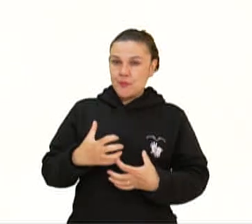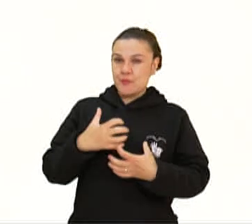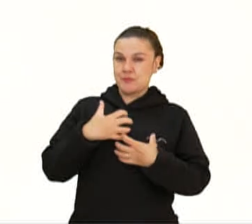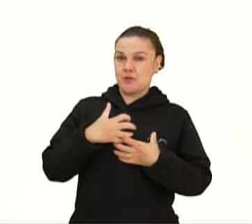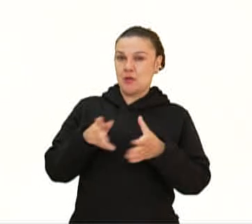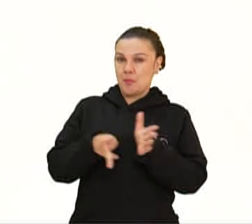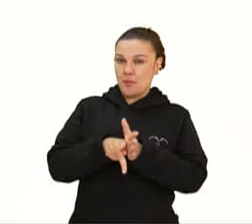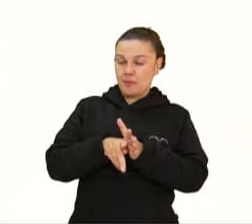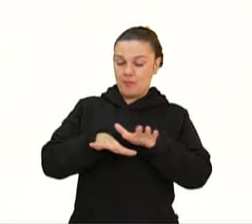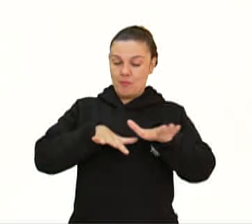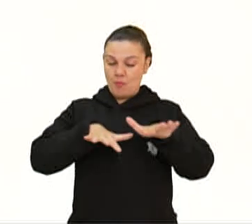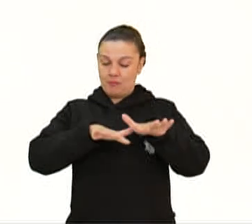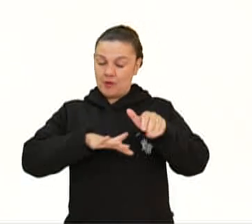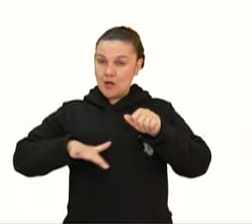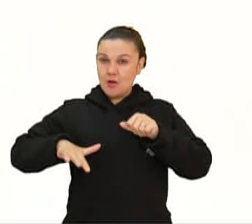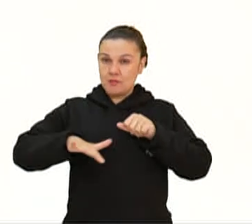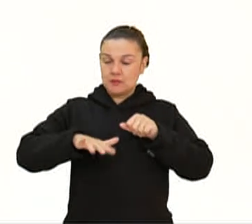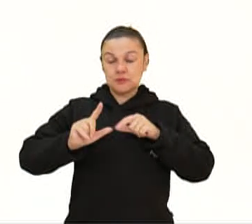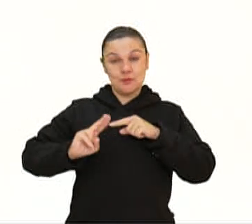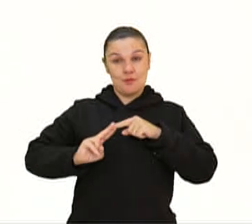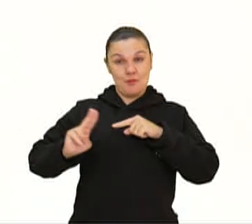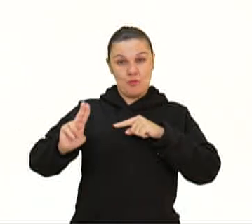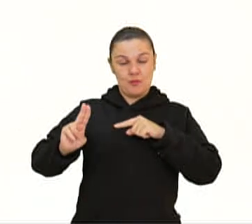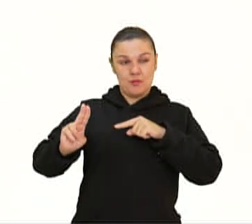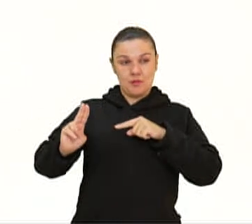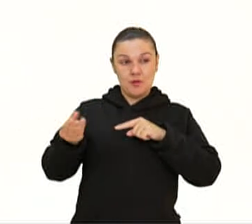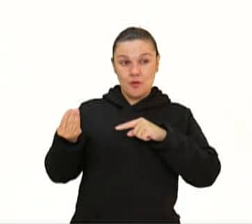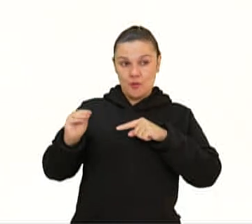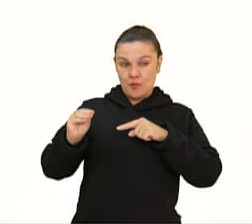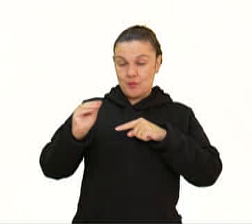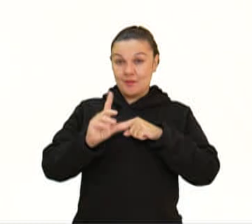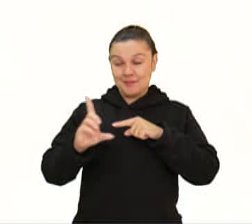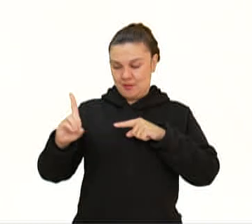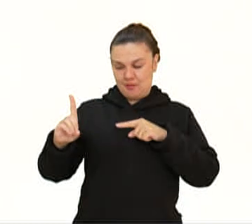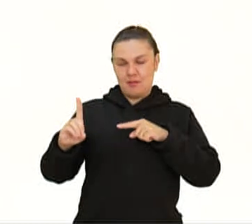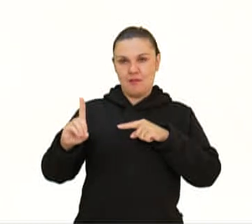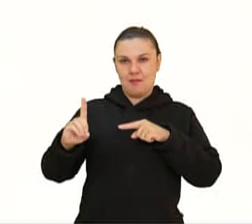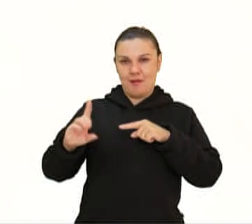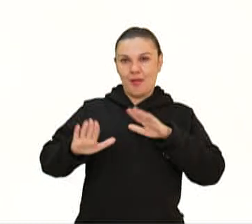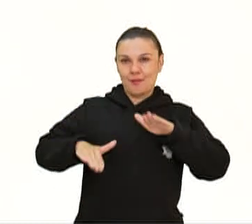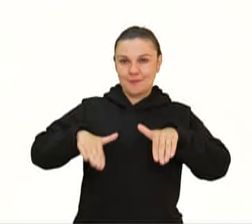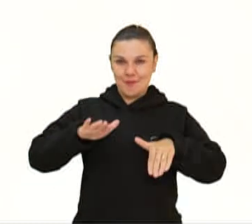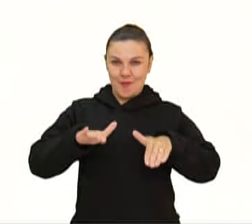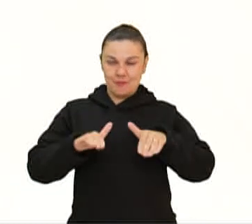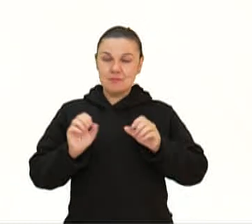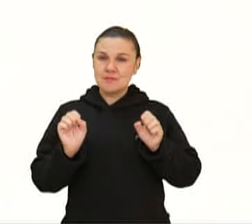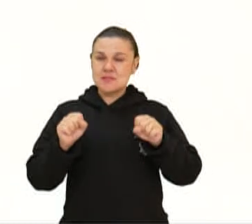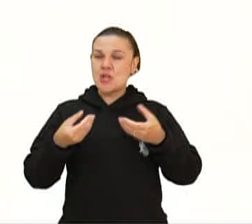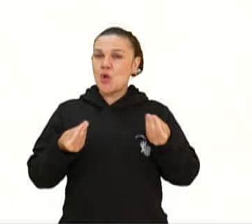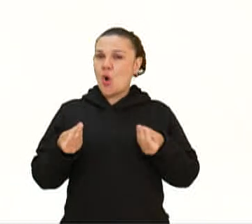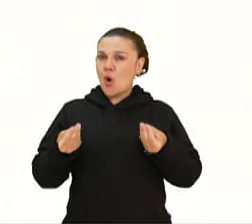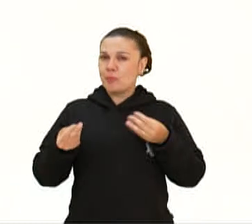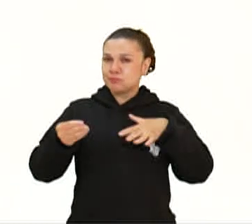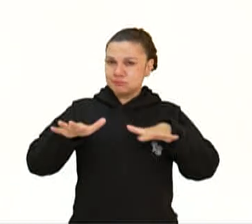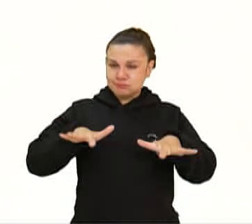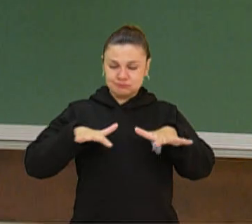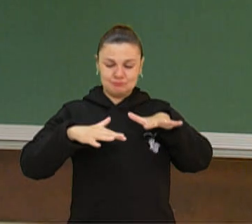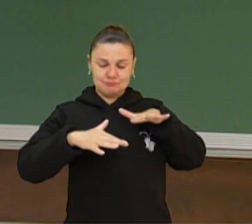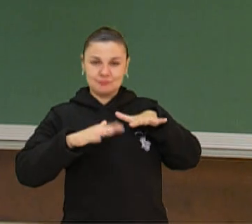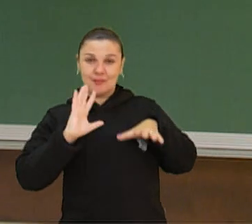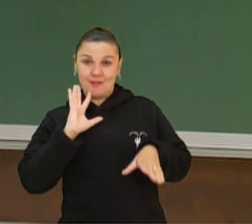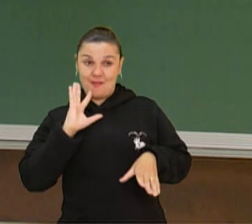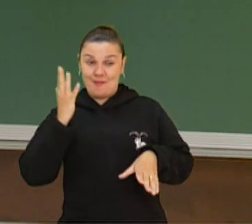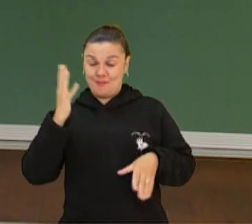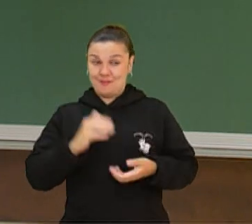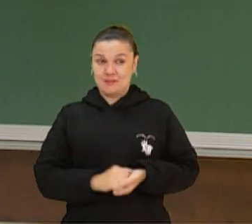se desloca no ambiente chama-se. Quem assinalou locomoção, acertou. E como que essa locomoção acontece? Vamos